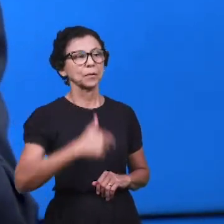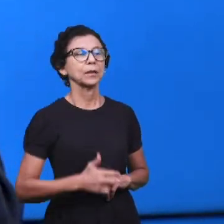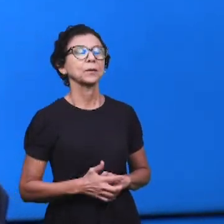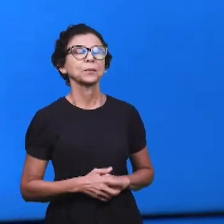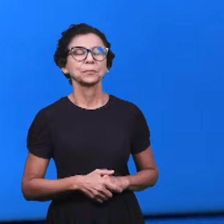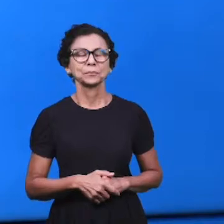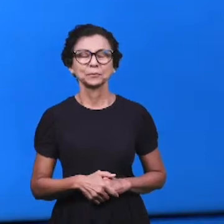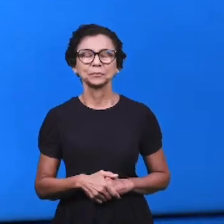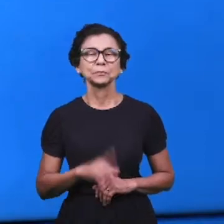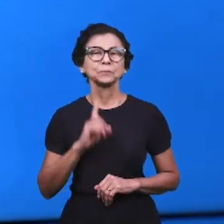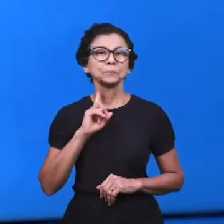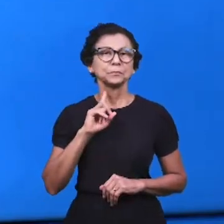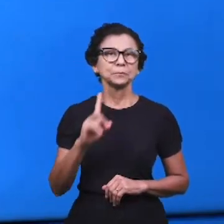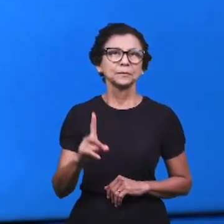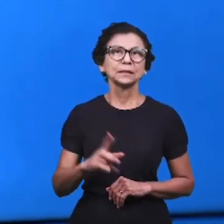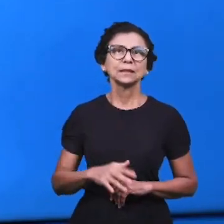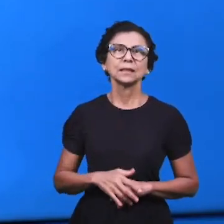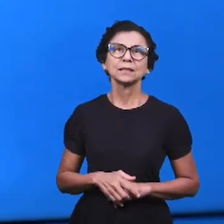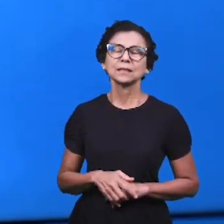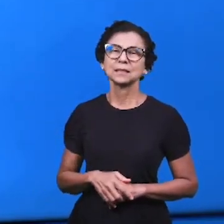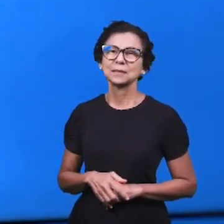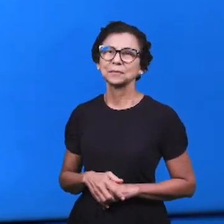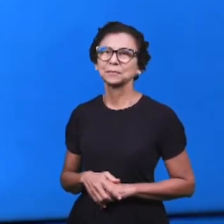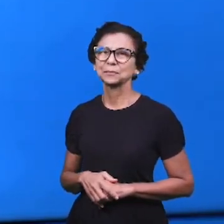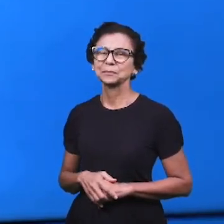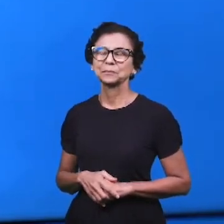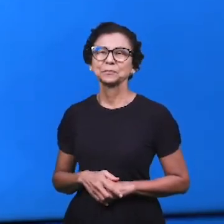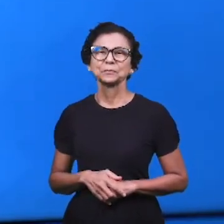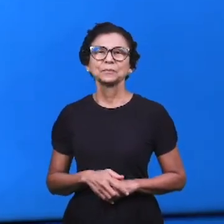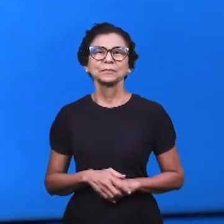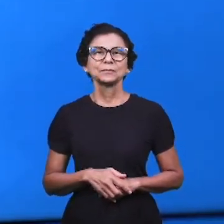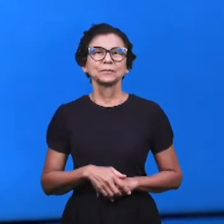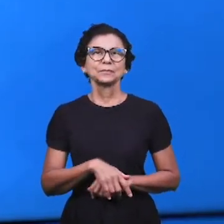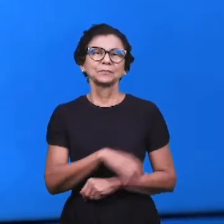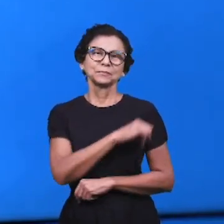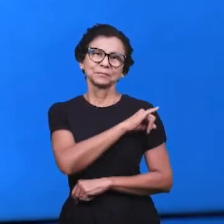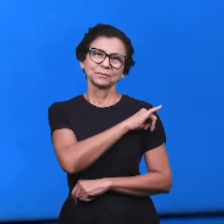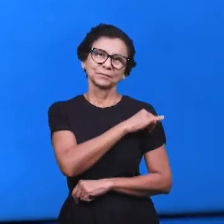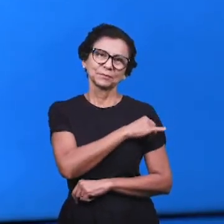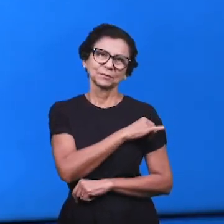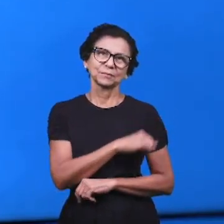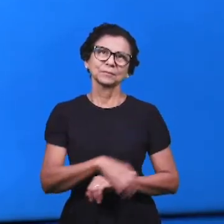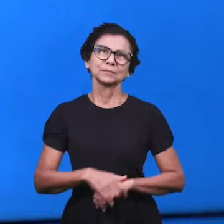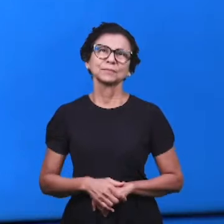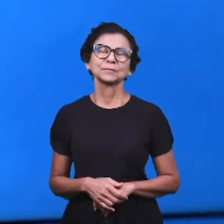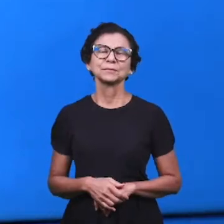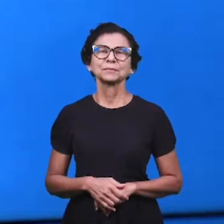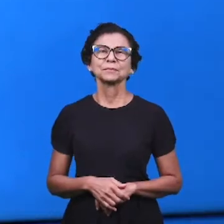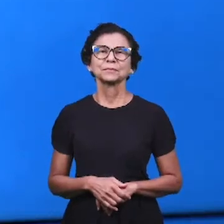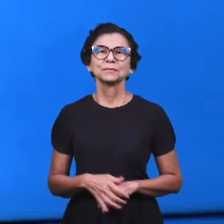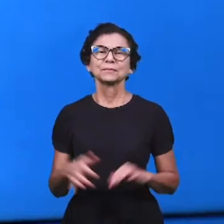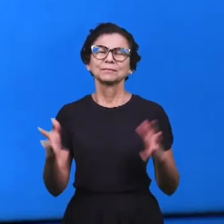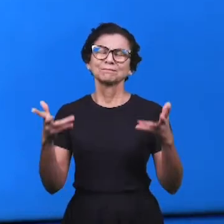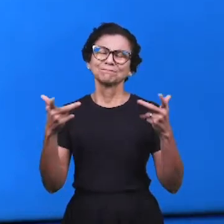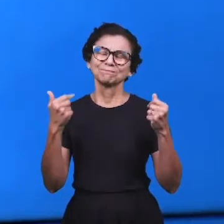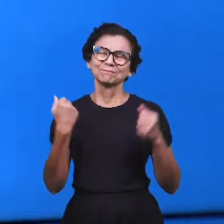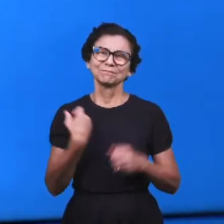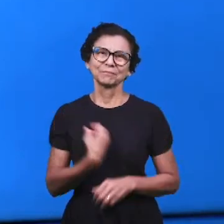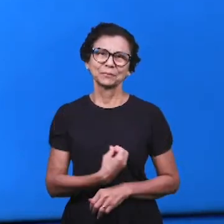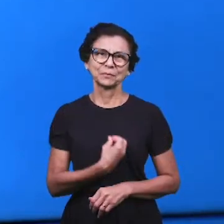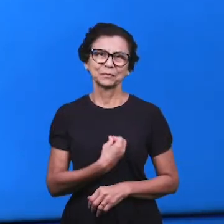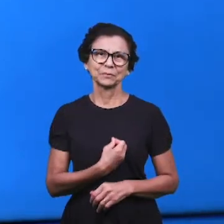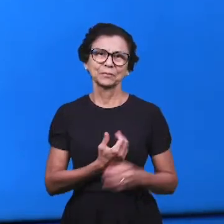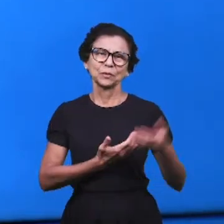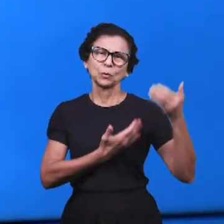dos Dourados, em Minas Gerais, quanto pelo Heitor Viana, lá de Cabo Frio, no Rio de Janeiro. Que excelente a participação dos